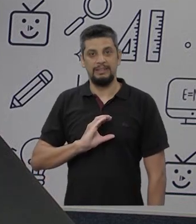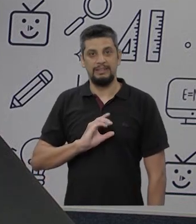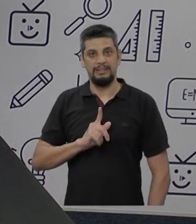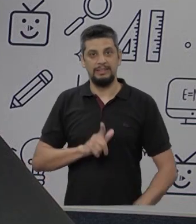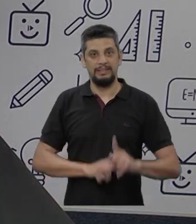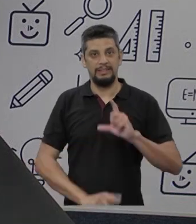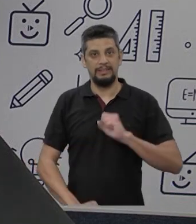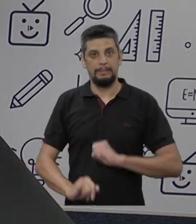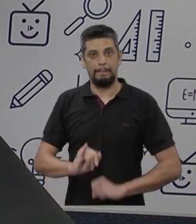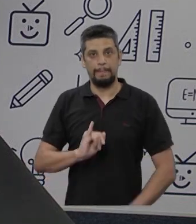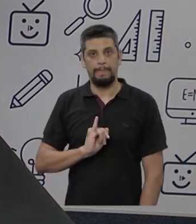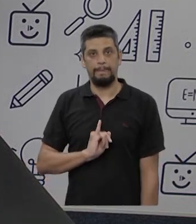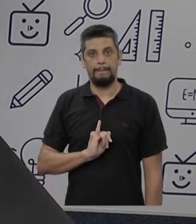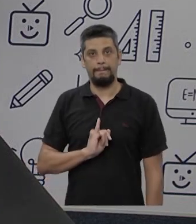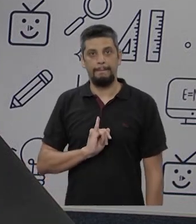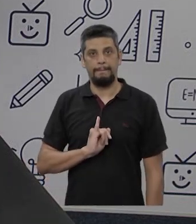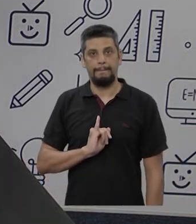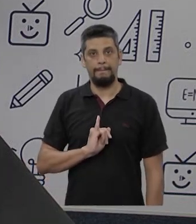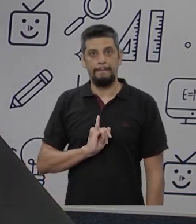I.